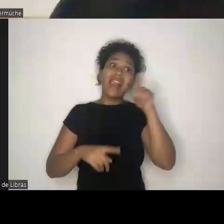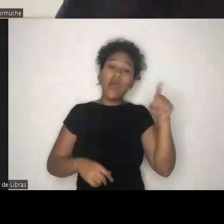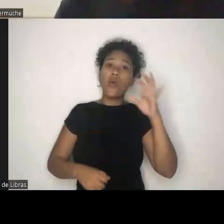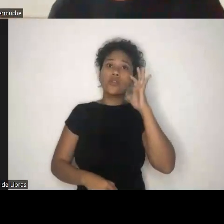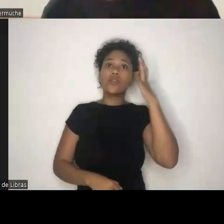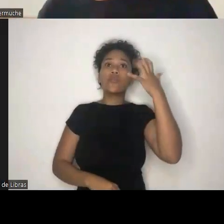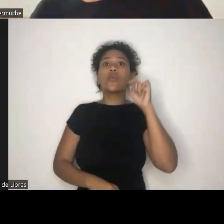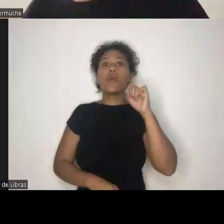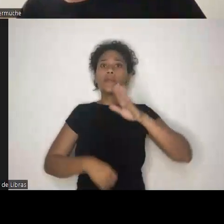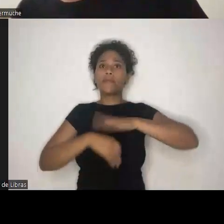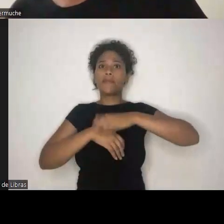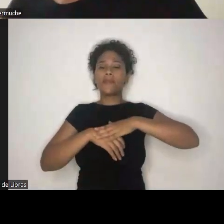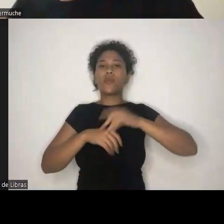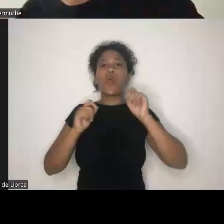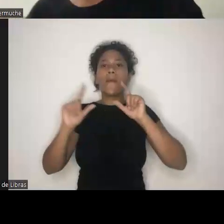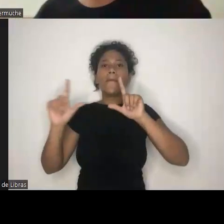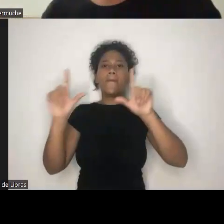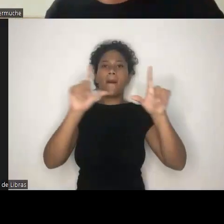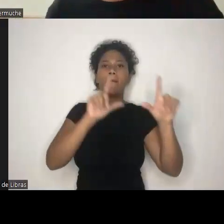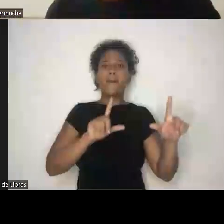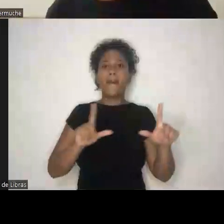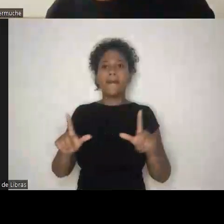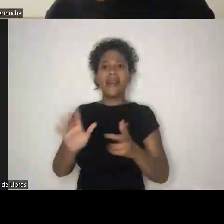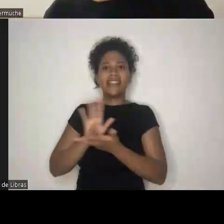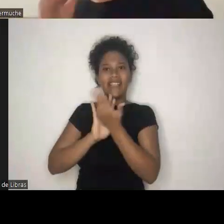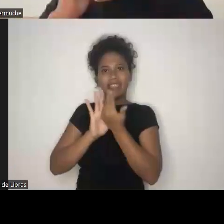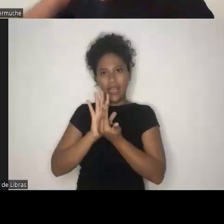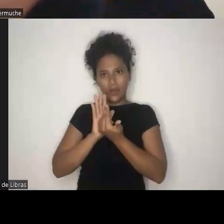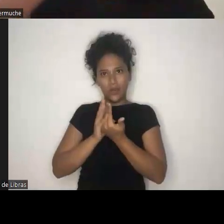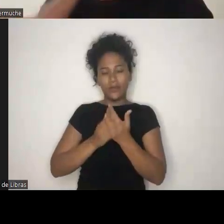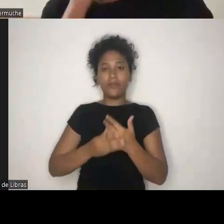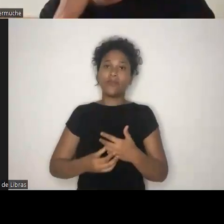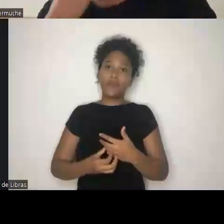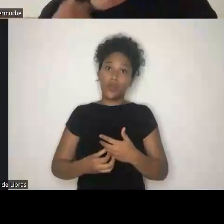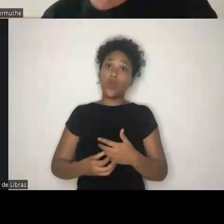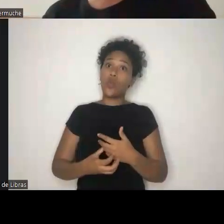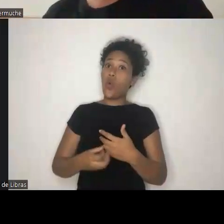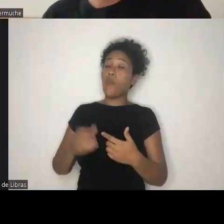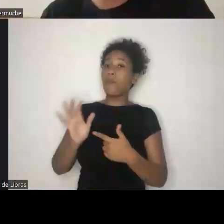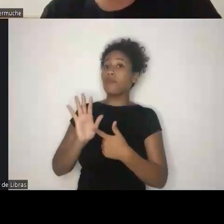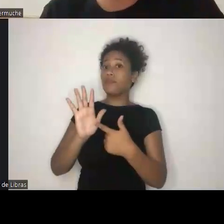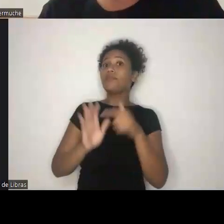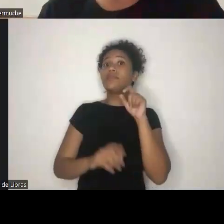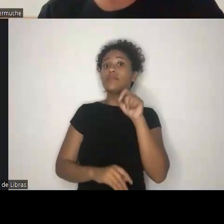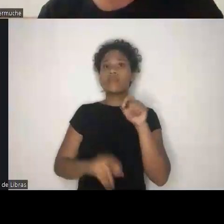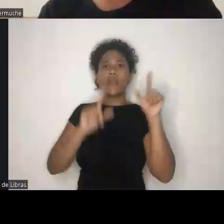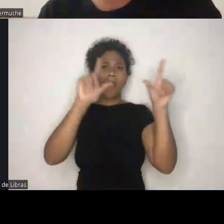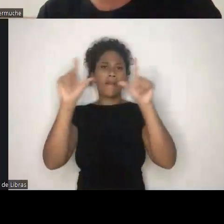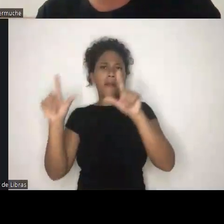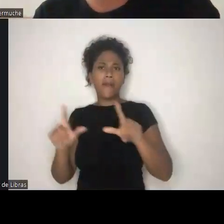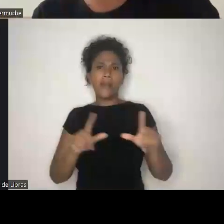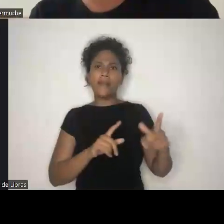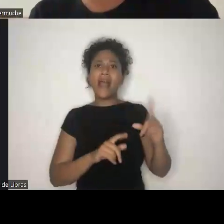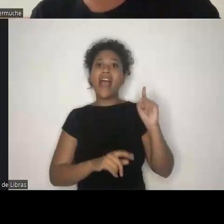a minha primeira série de desenho Então esse daqui eu tô mostrando para vocês essa série Porque ela foi inspiradas